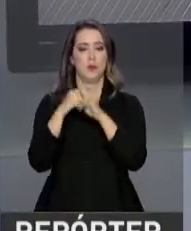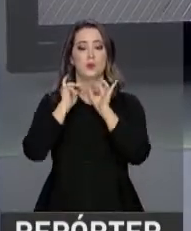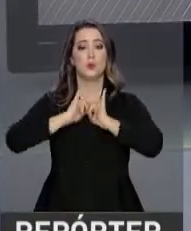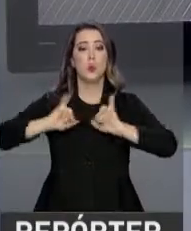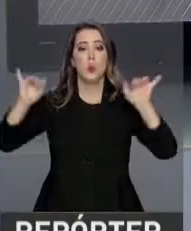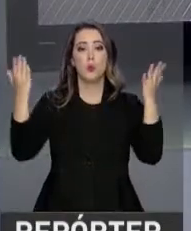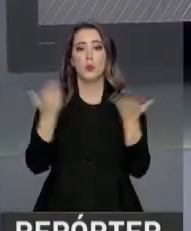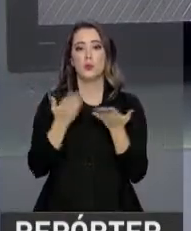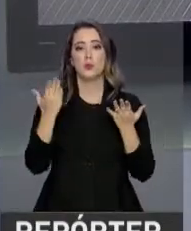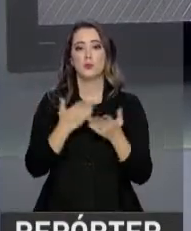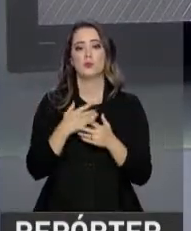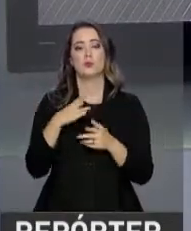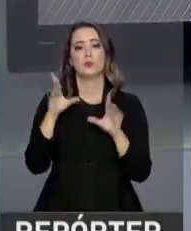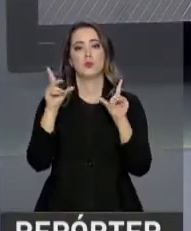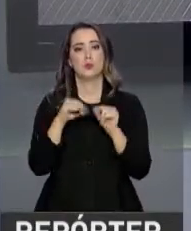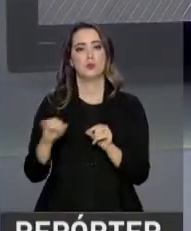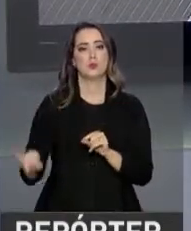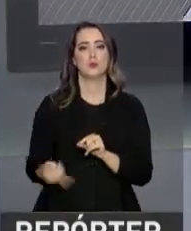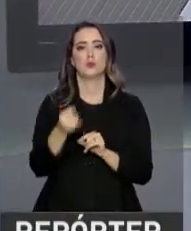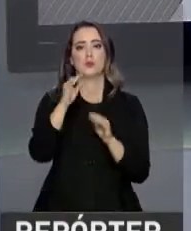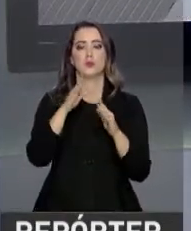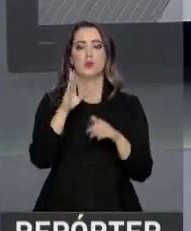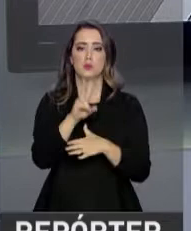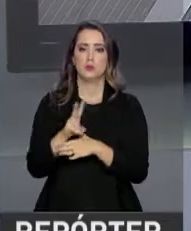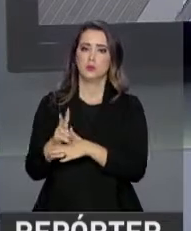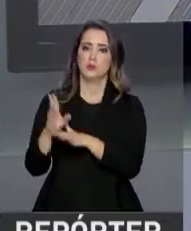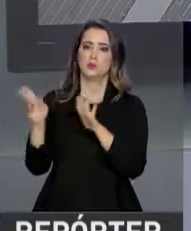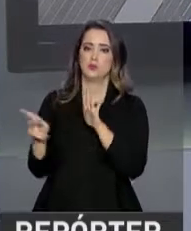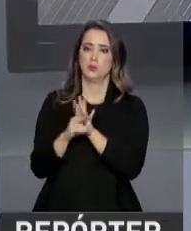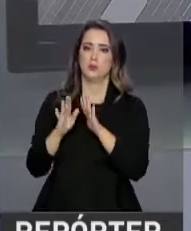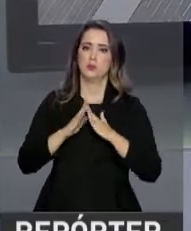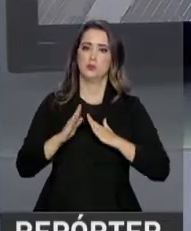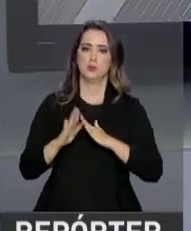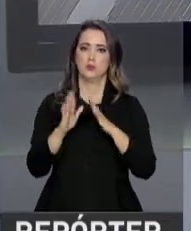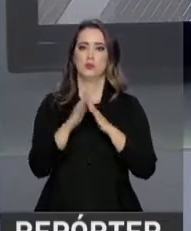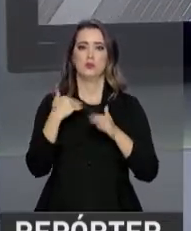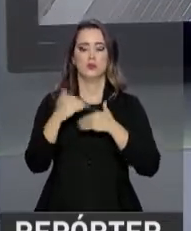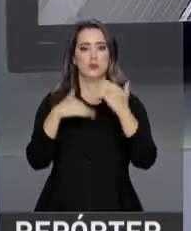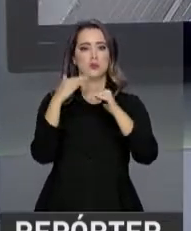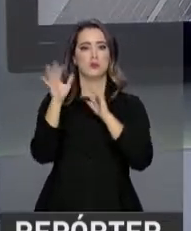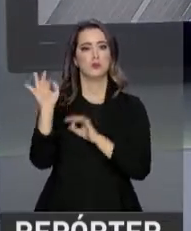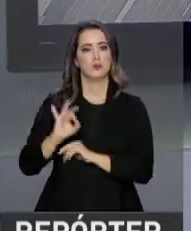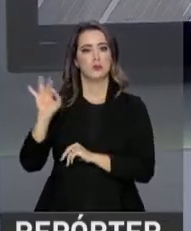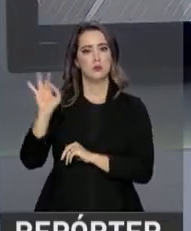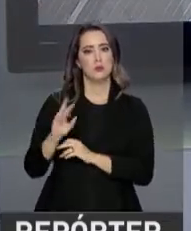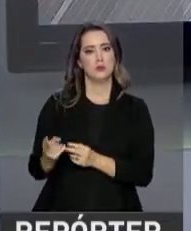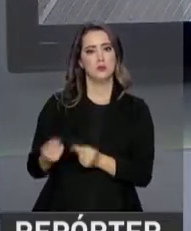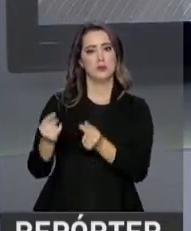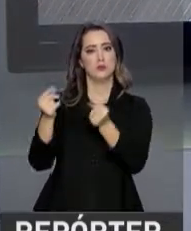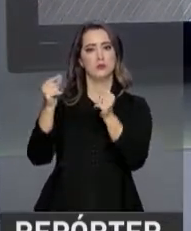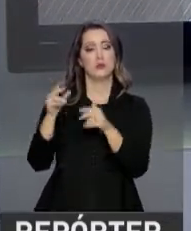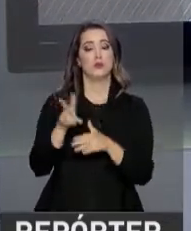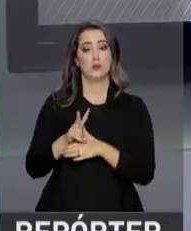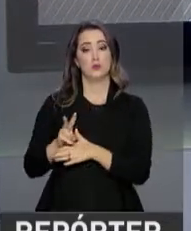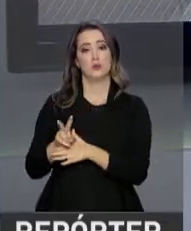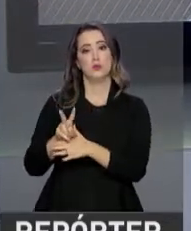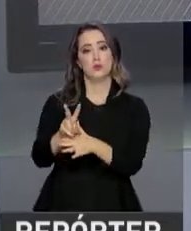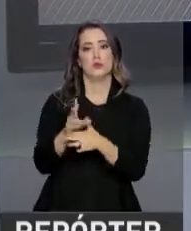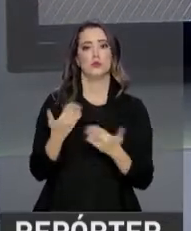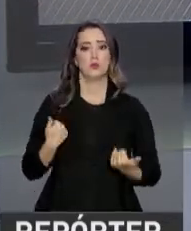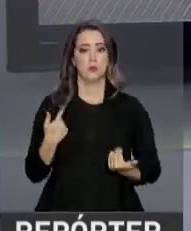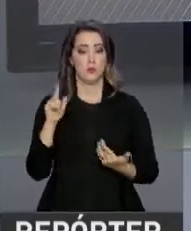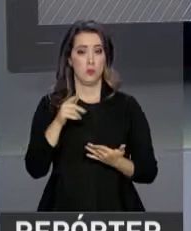anunciou hoje a redução dos juros para financiamento da casa própria eo aumento do percentual do valor diz a ser